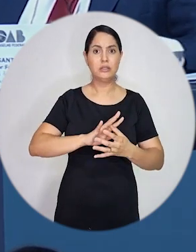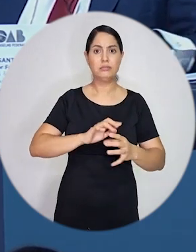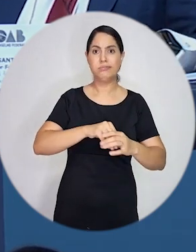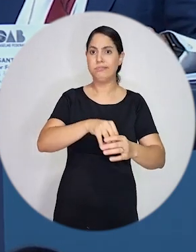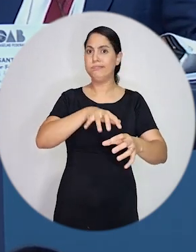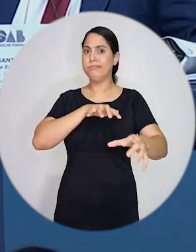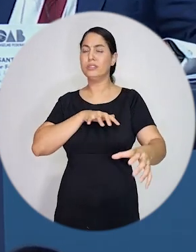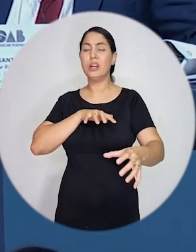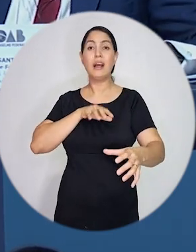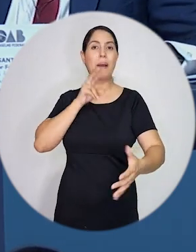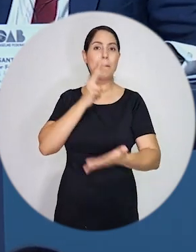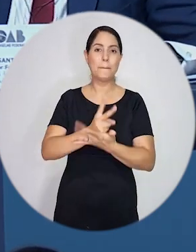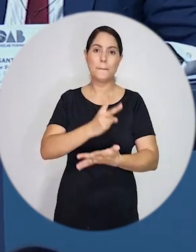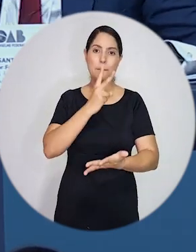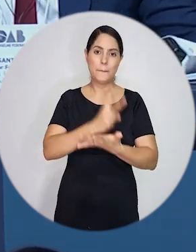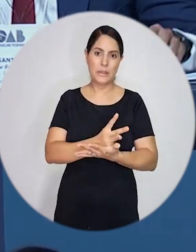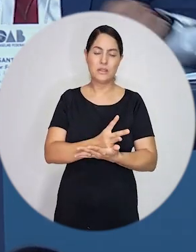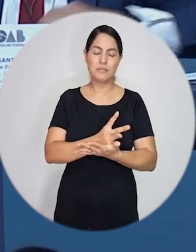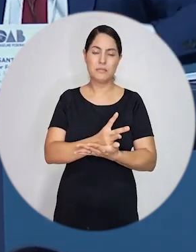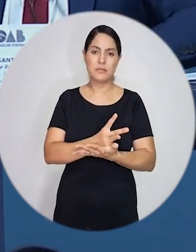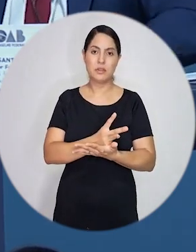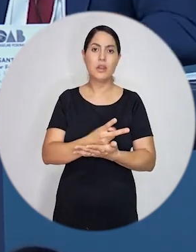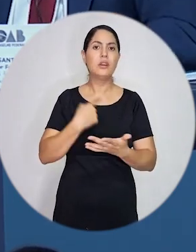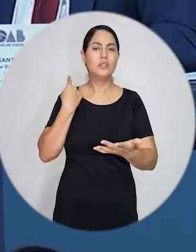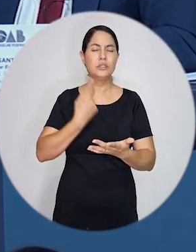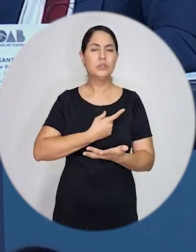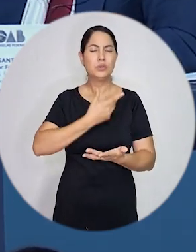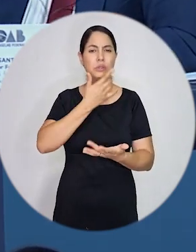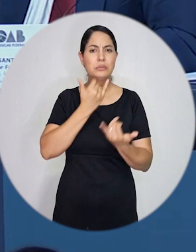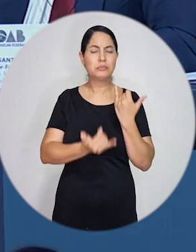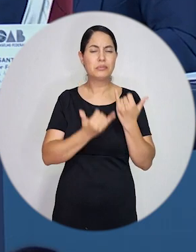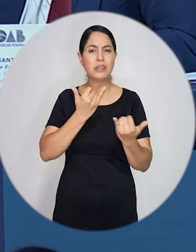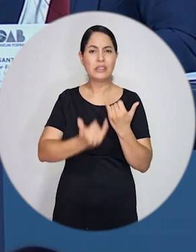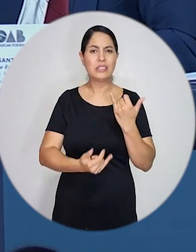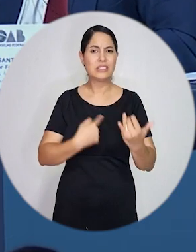e da exclusão é a mesma. A um determinado momento,